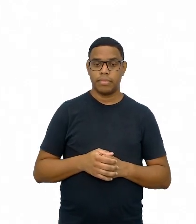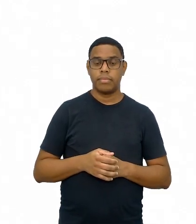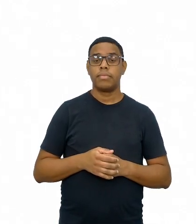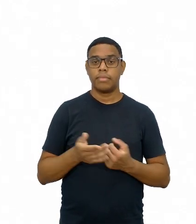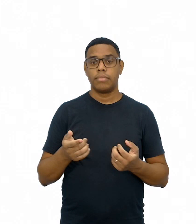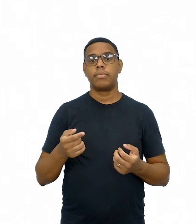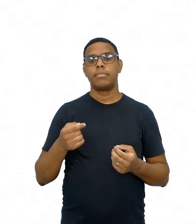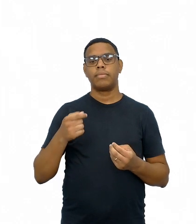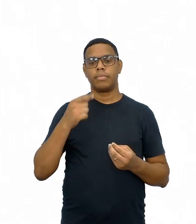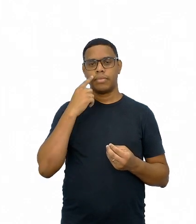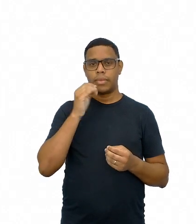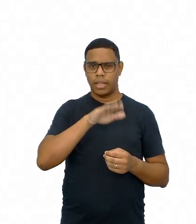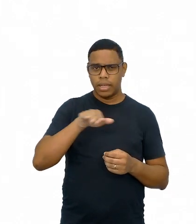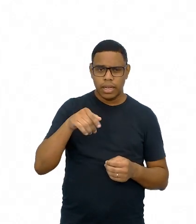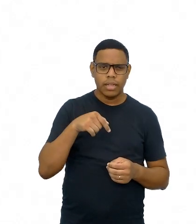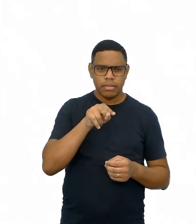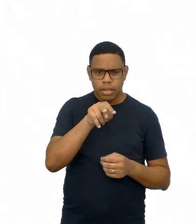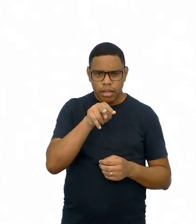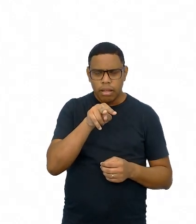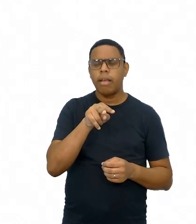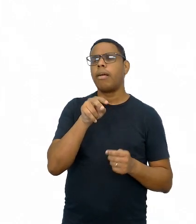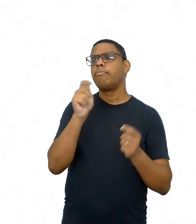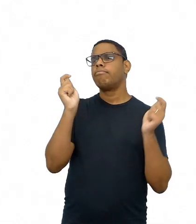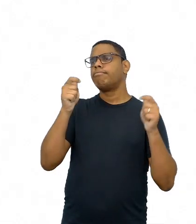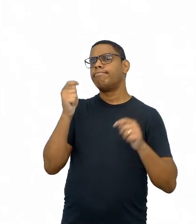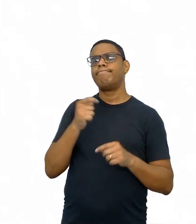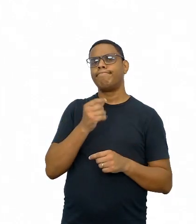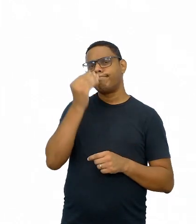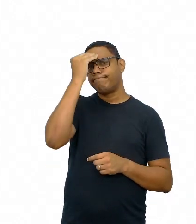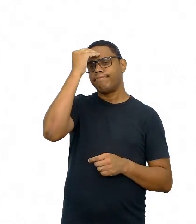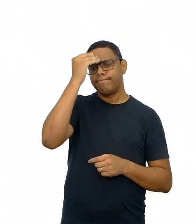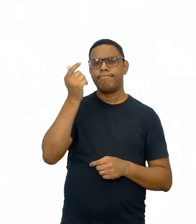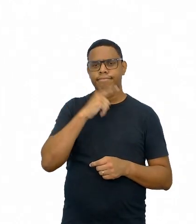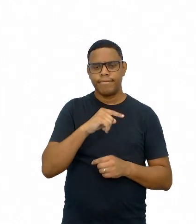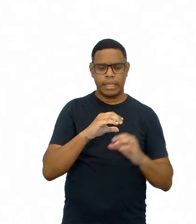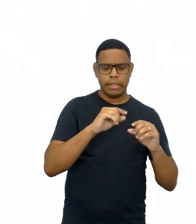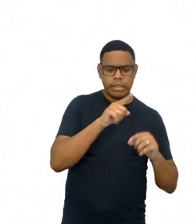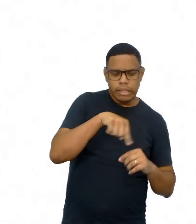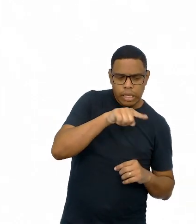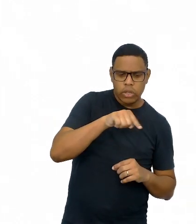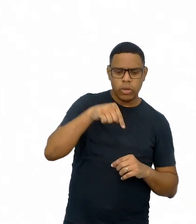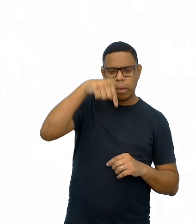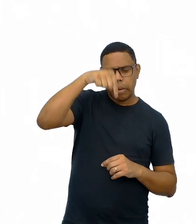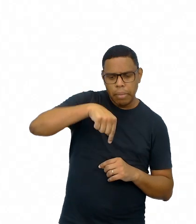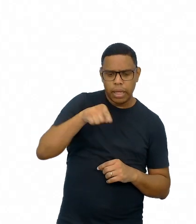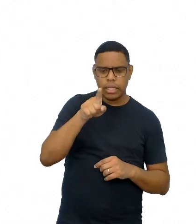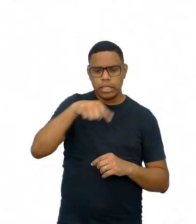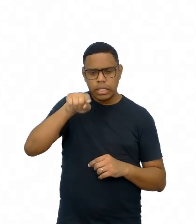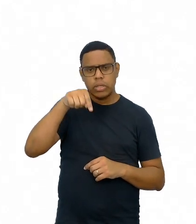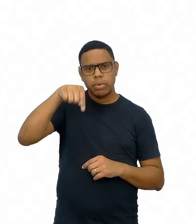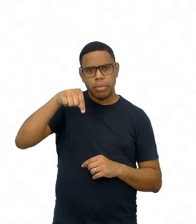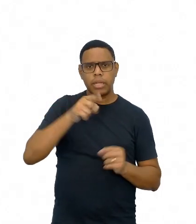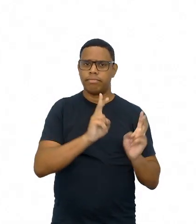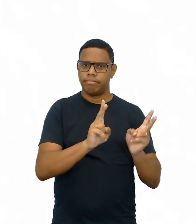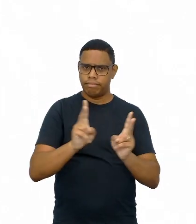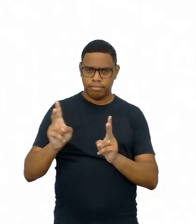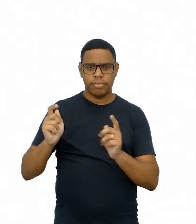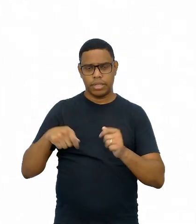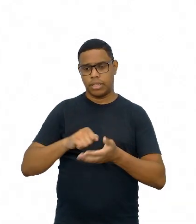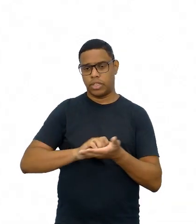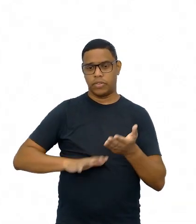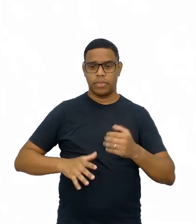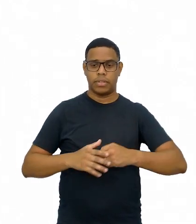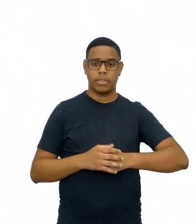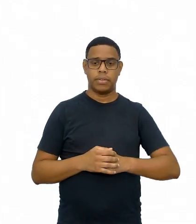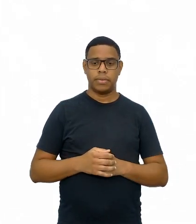que toda criança, ao observar, ela é capaz de tá dando sequência nessa atividade